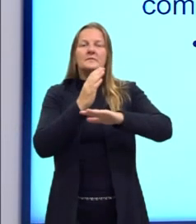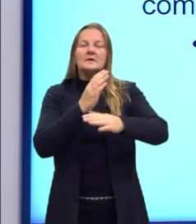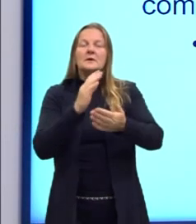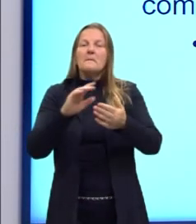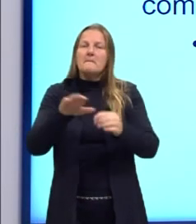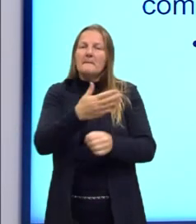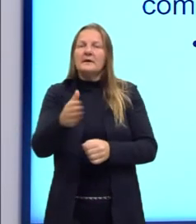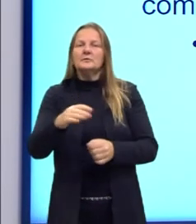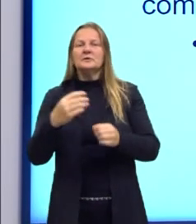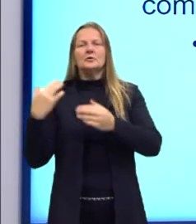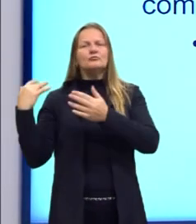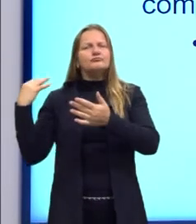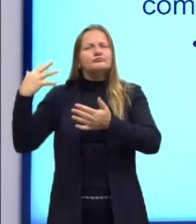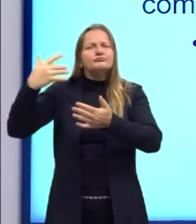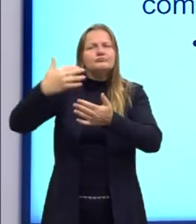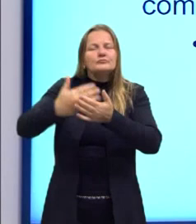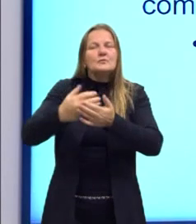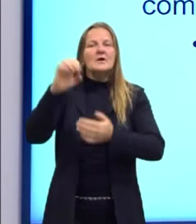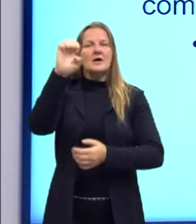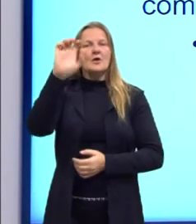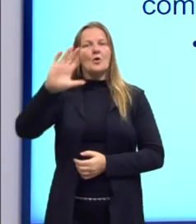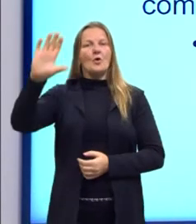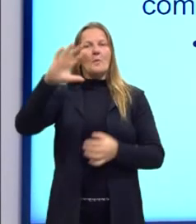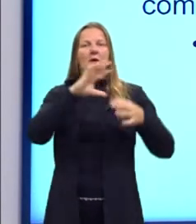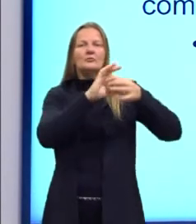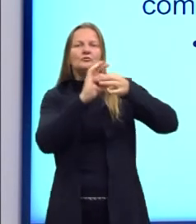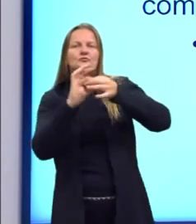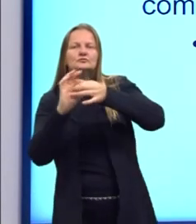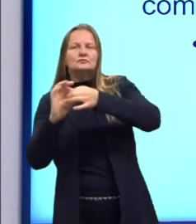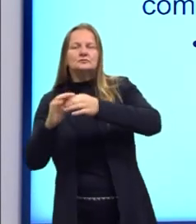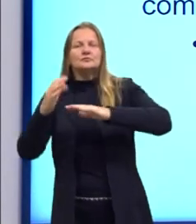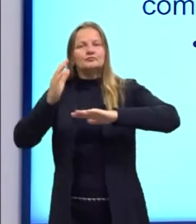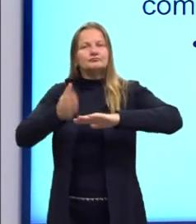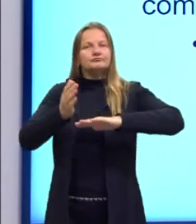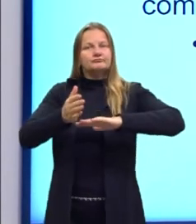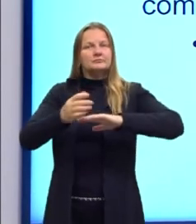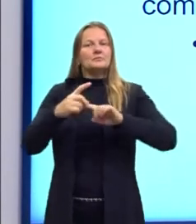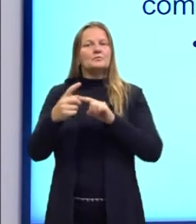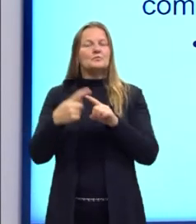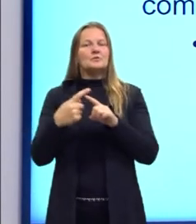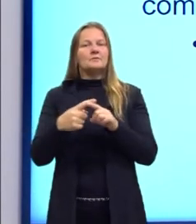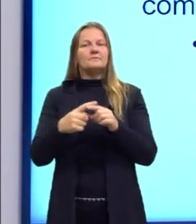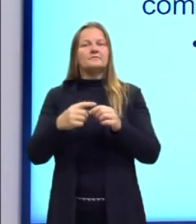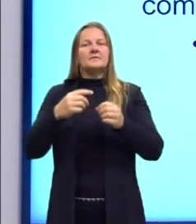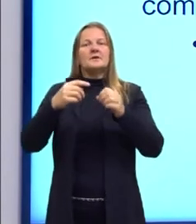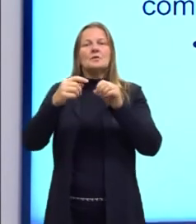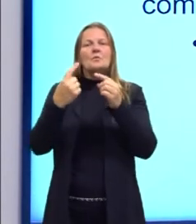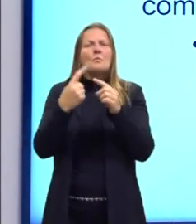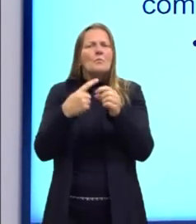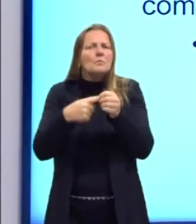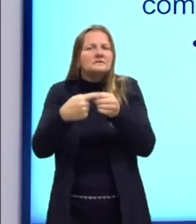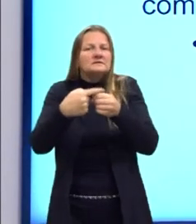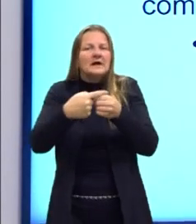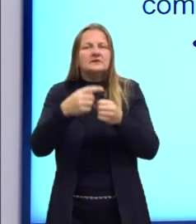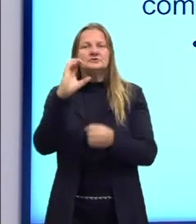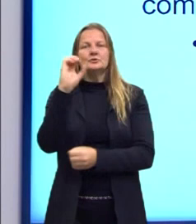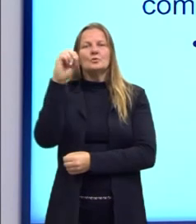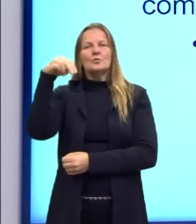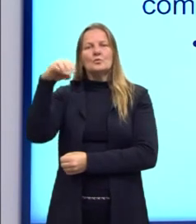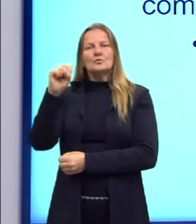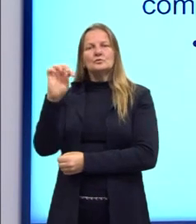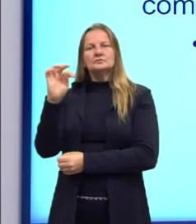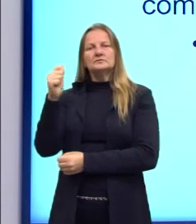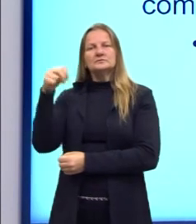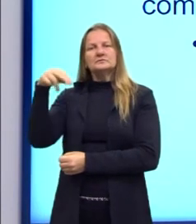muito a ver com a história da Europa ela iniciar então na queda de Constantinopla quando Constantinopla foi